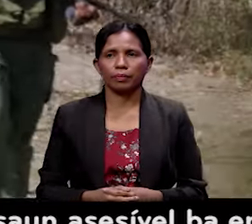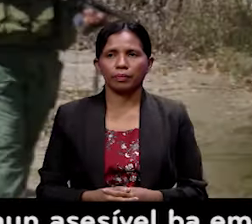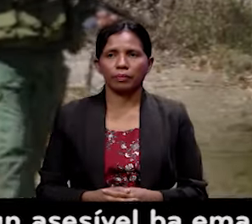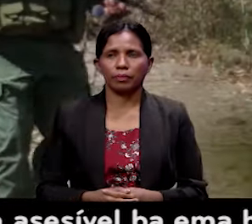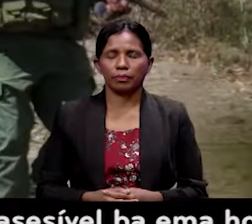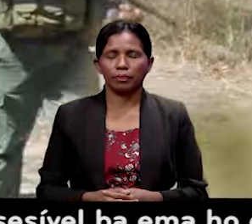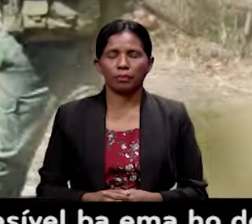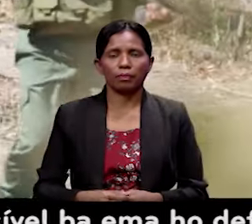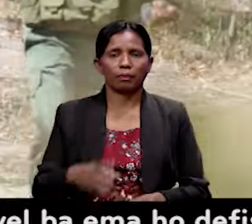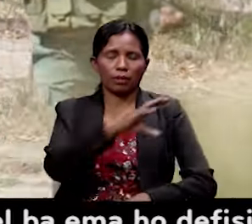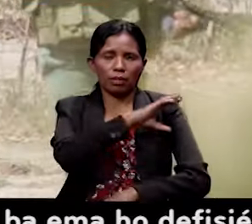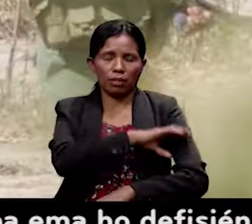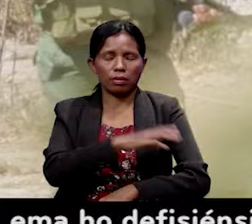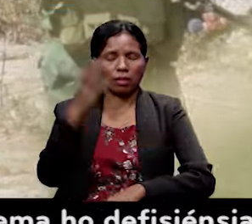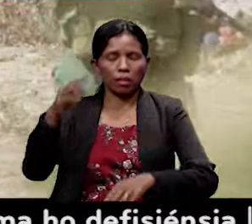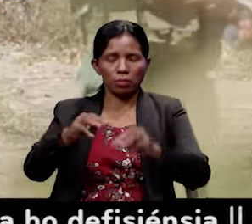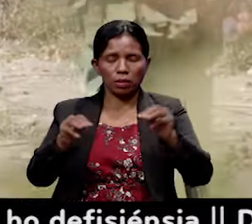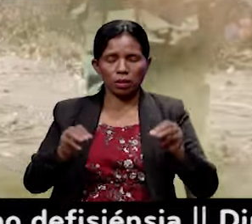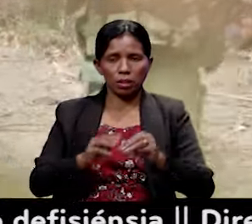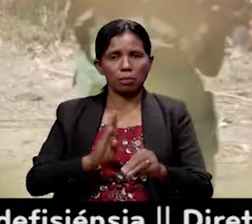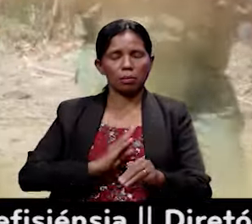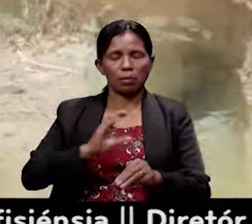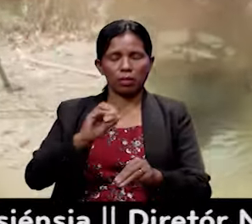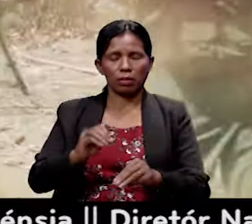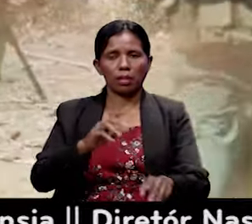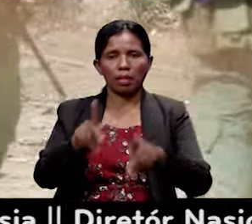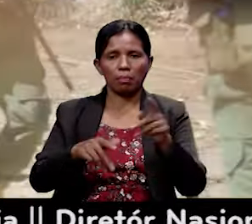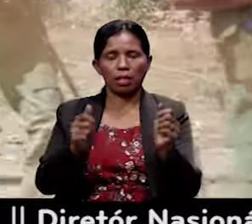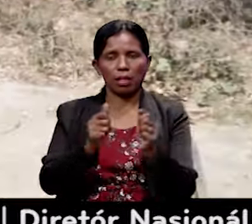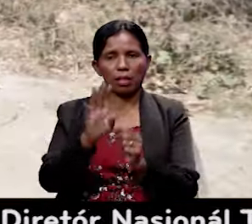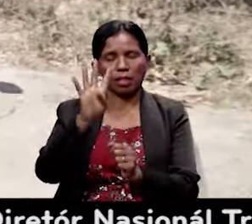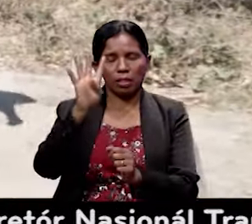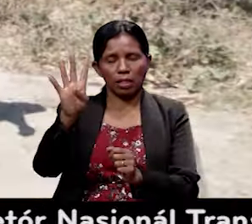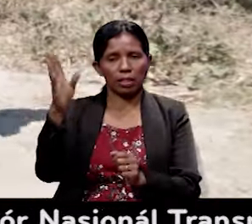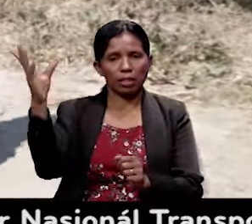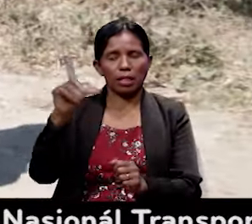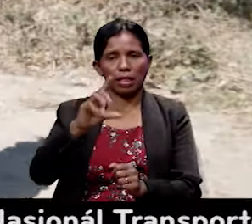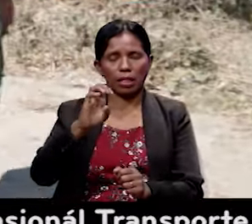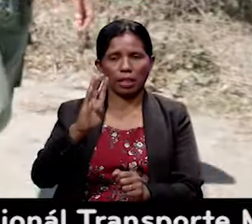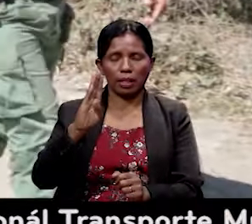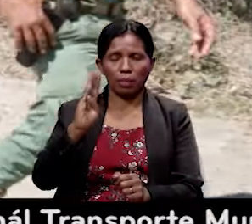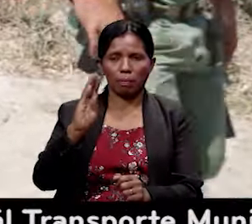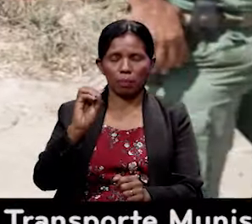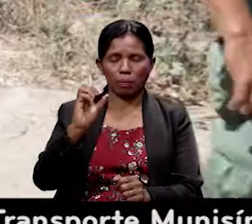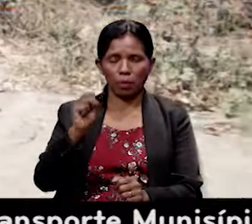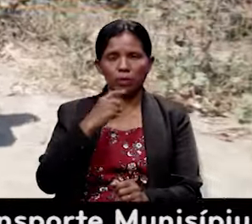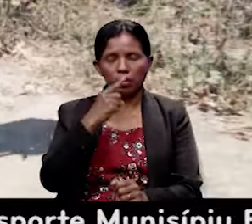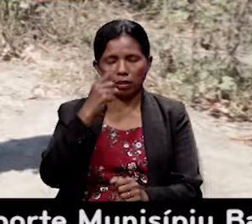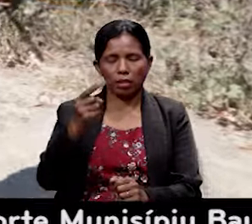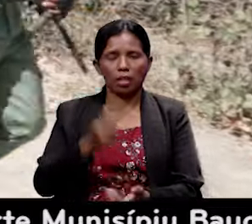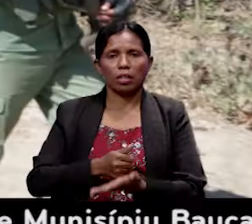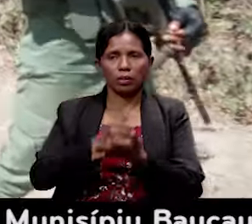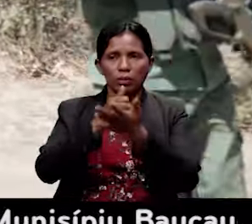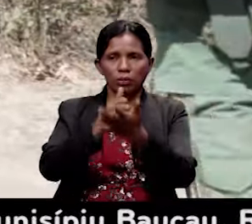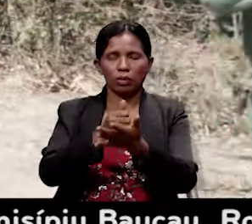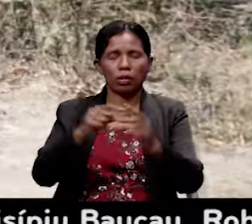Autoridade de Segurança do município Bobonaro captura Quintané, cidadão Nainhat e Are Lebos, posto administrativo Bobonaro, banhira facilita rela